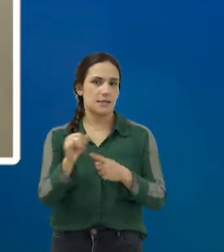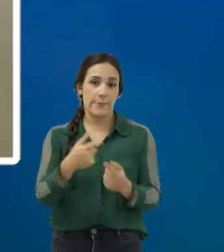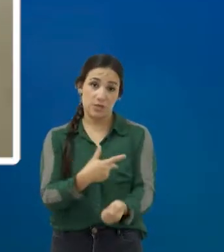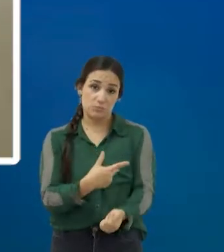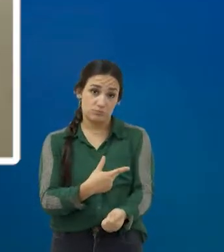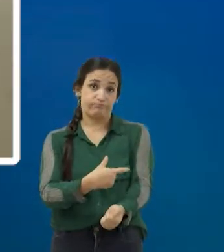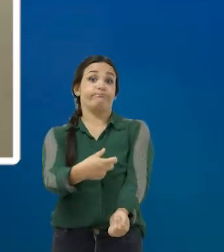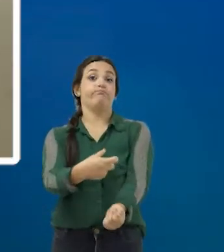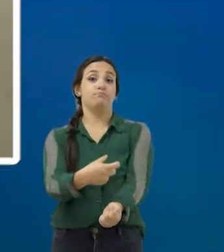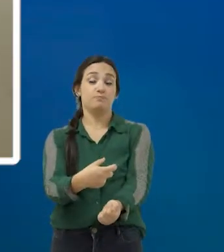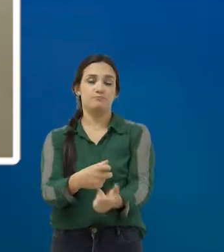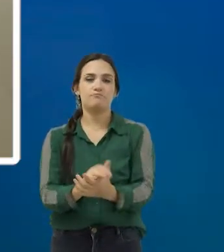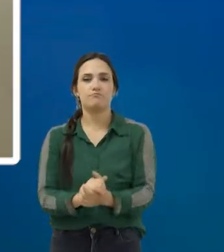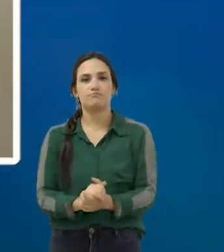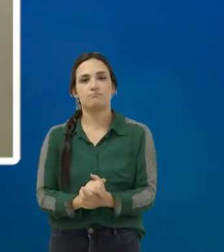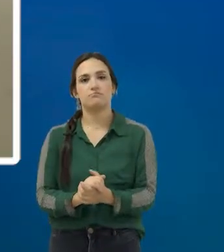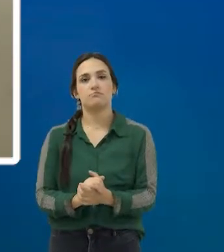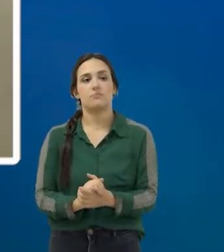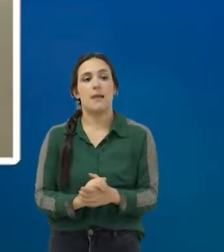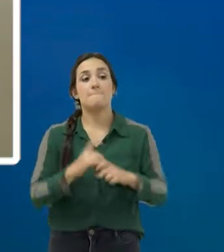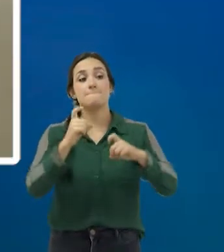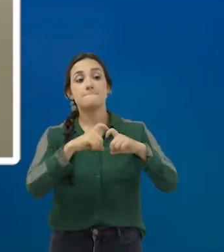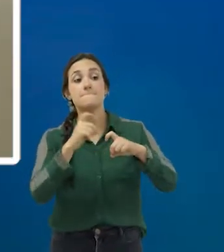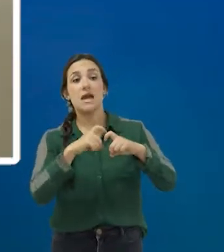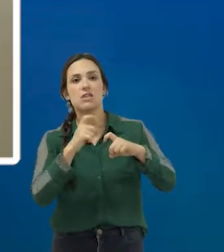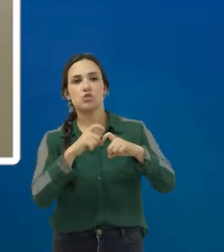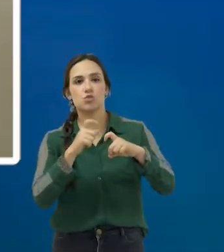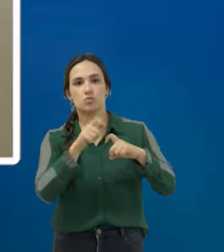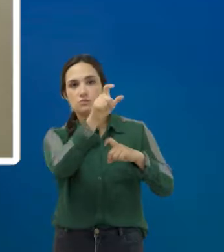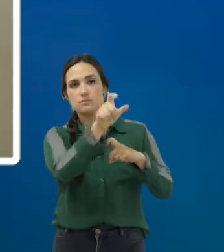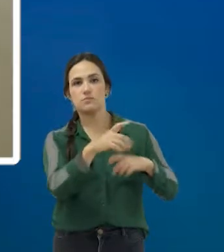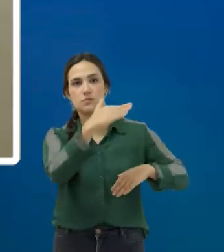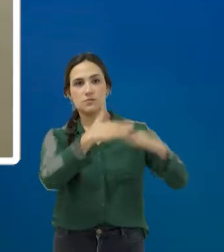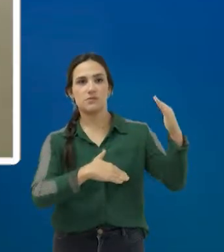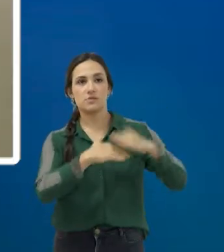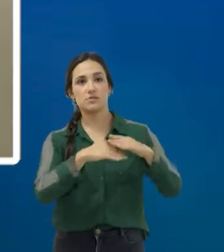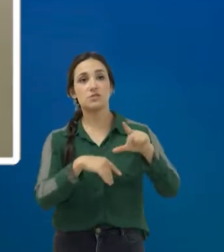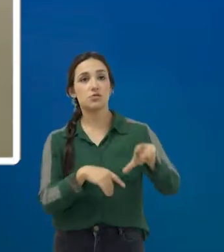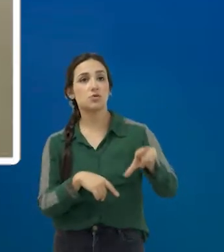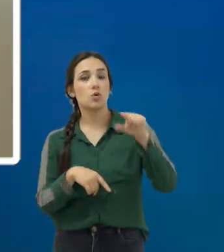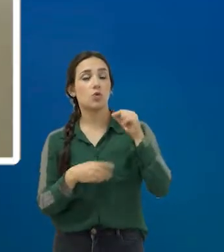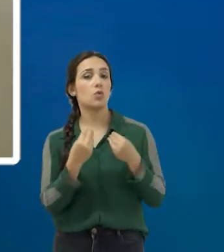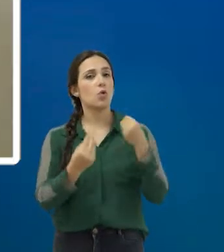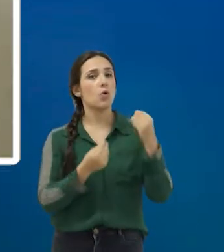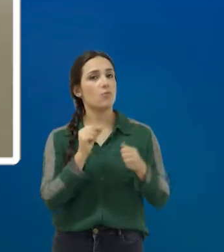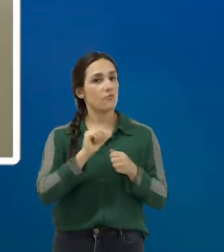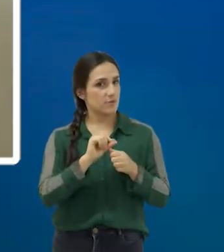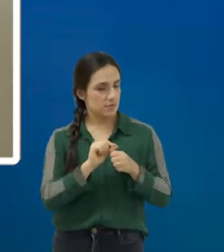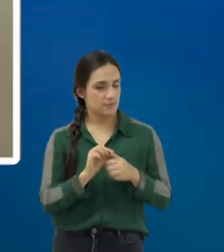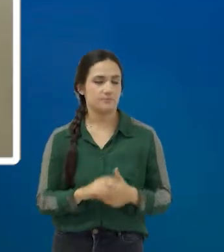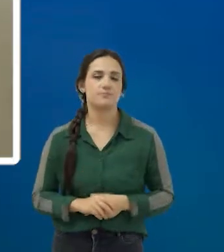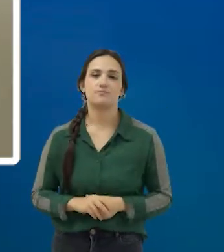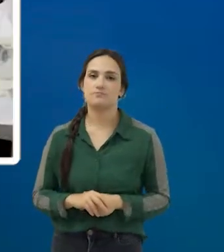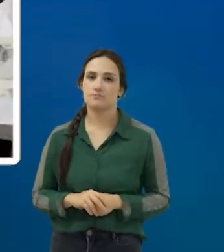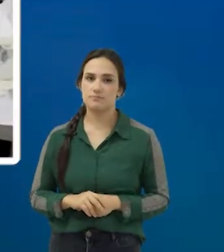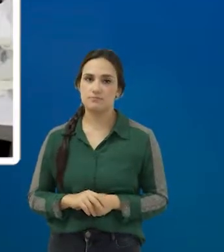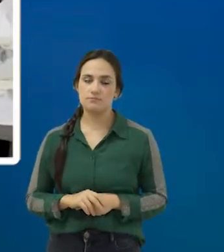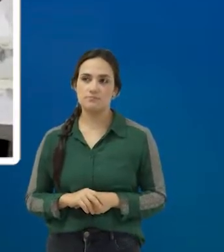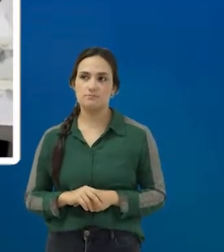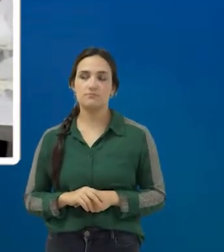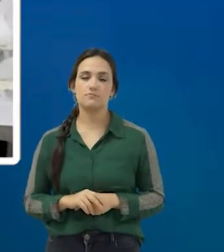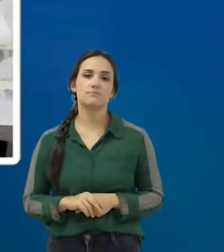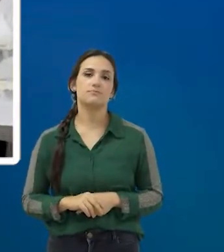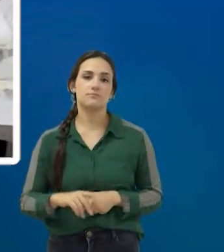O médico que vai indicar qual tipo como que vai coletar essas células. Existe aquele